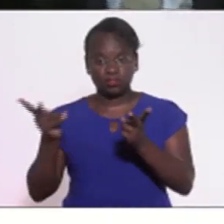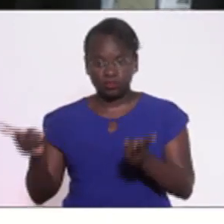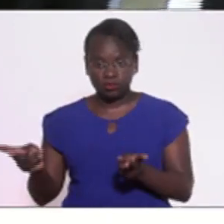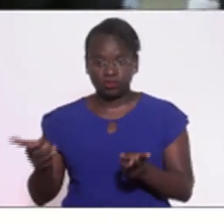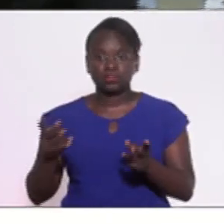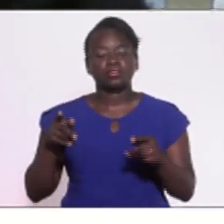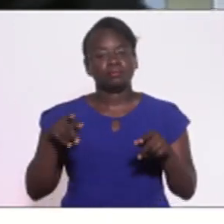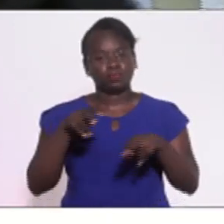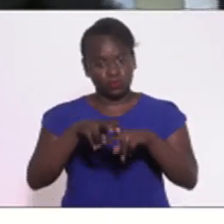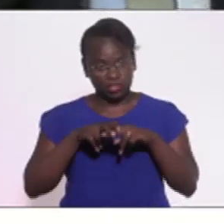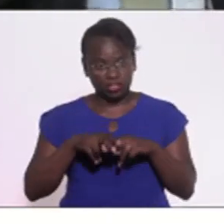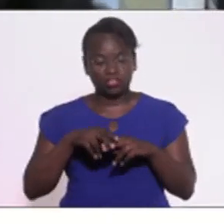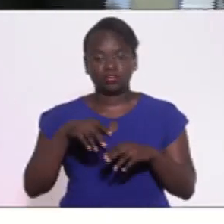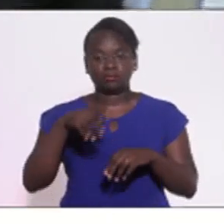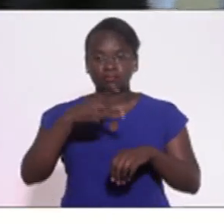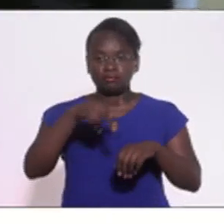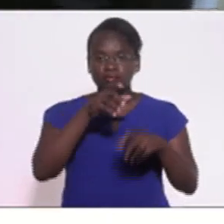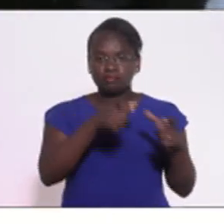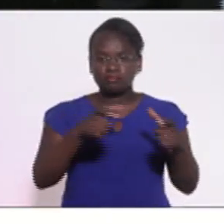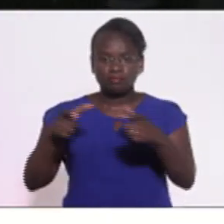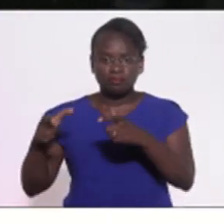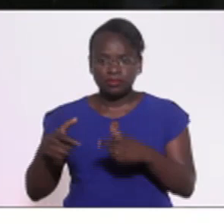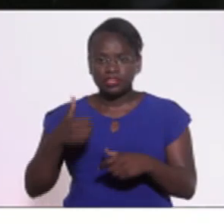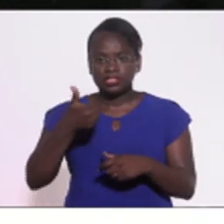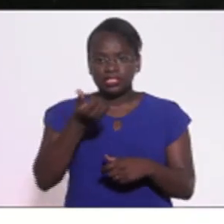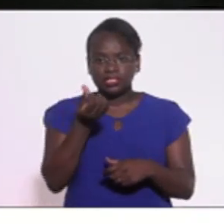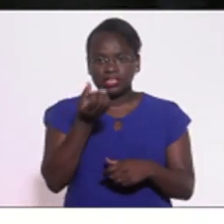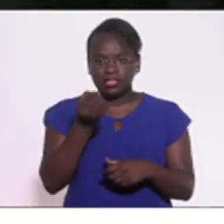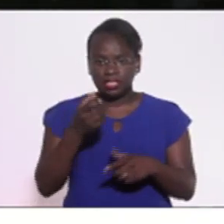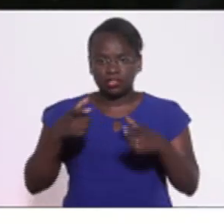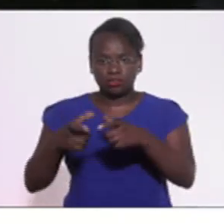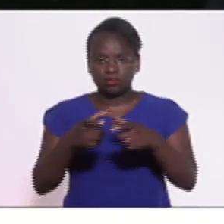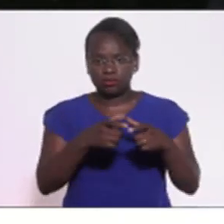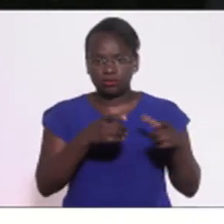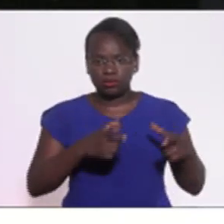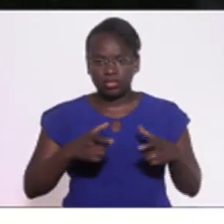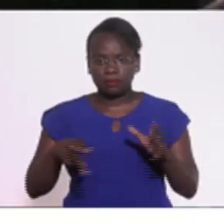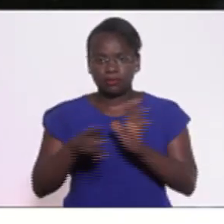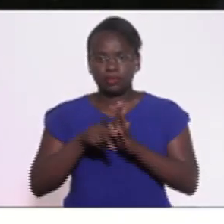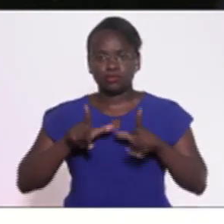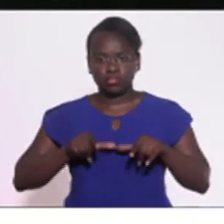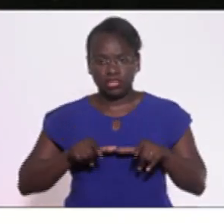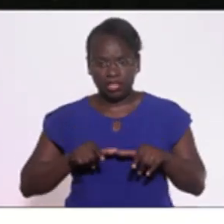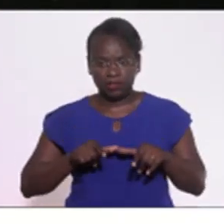finalidade mais de 160 comunidades judaicas em 5 continentes